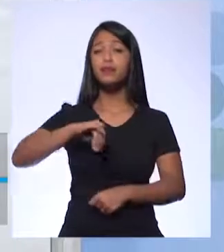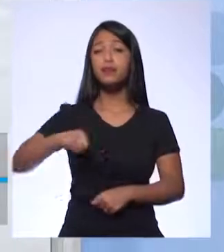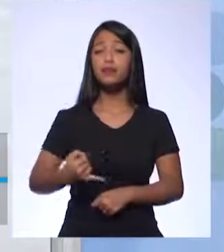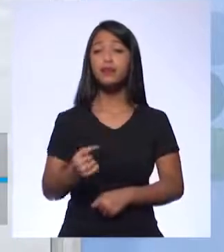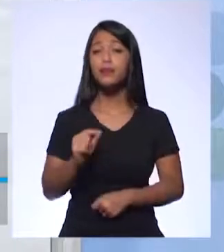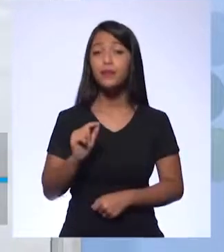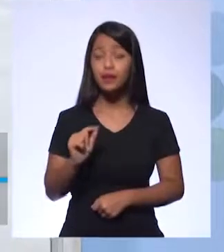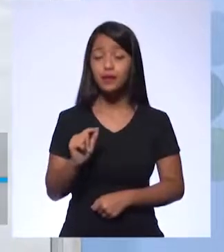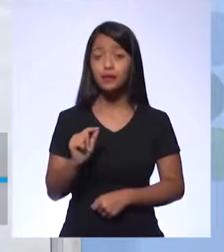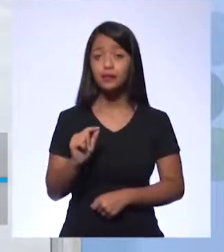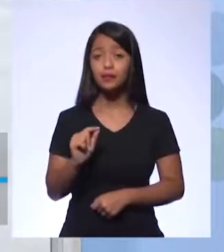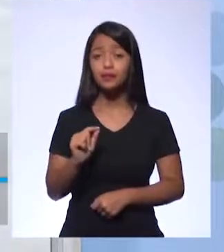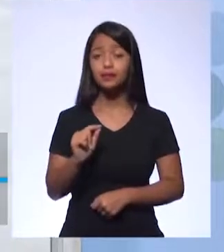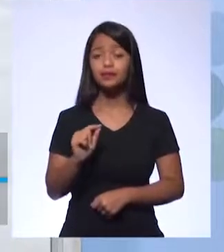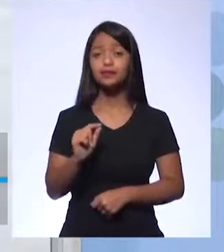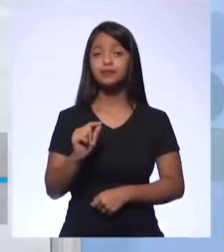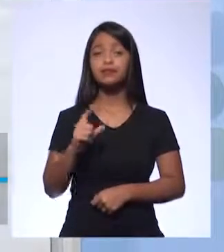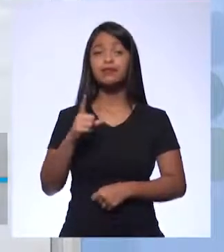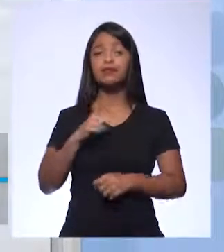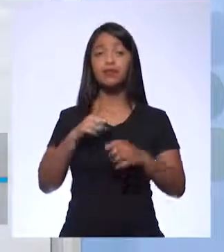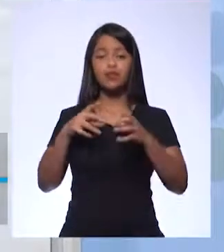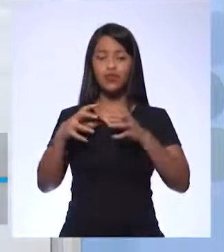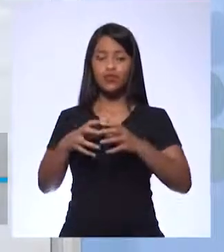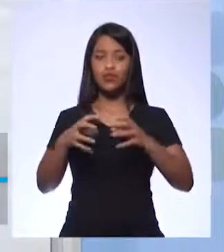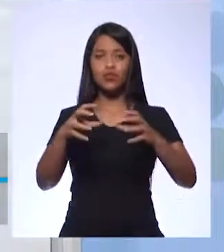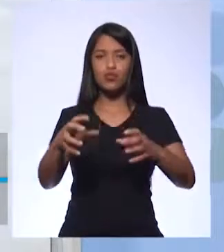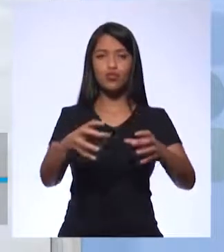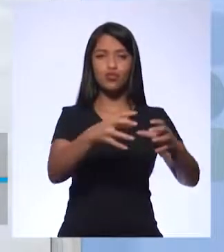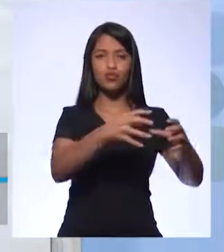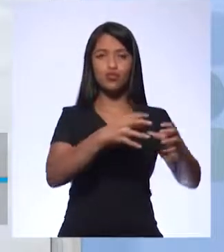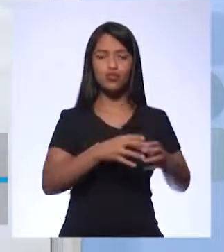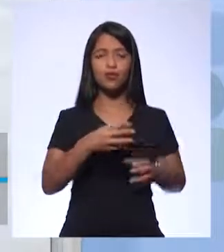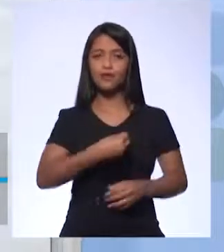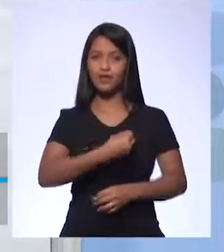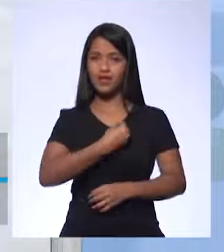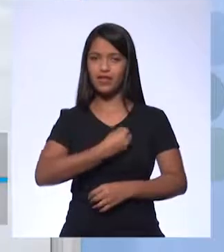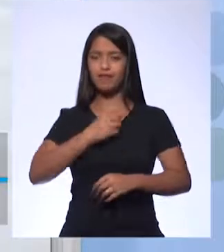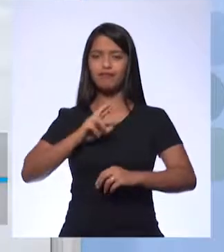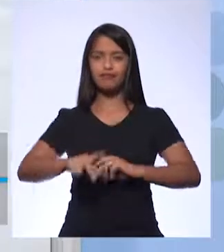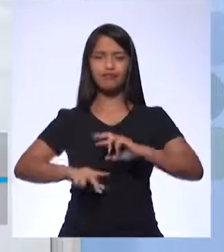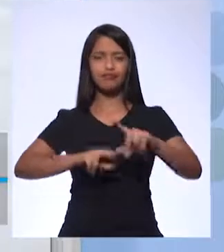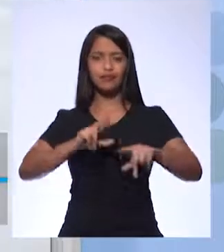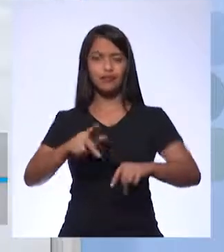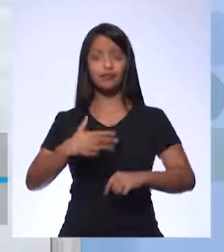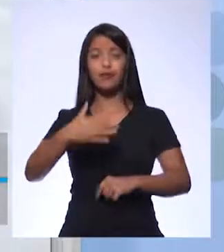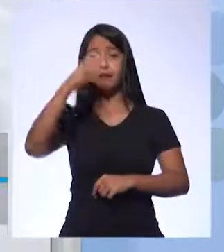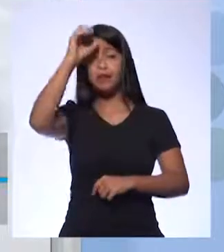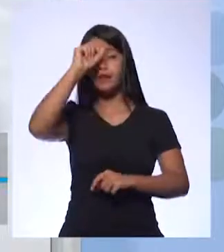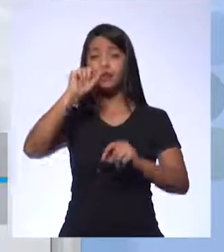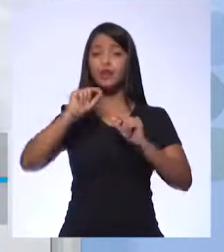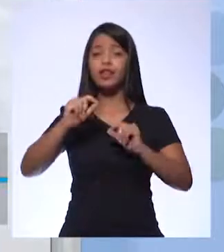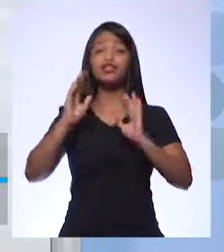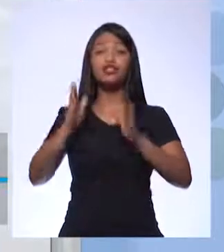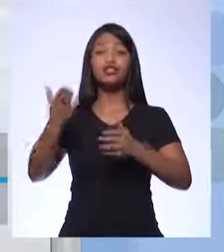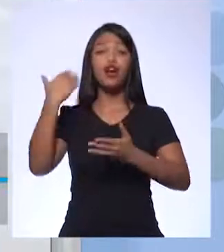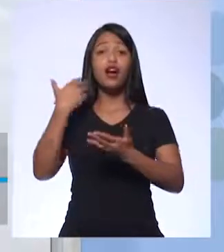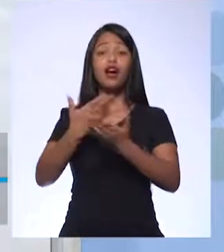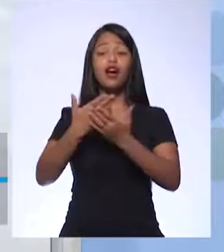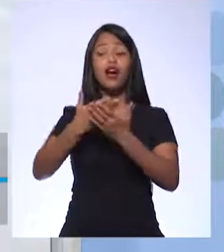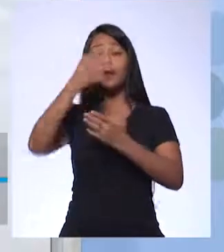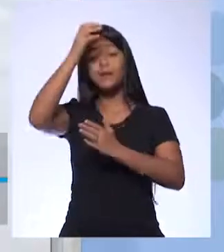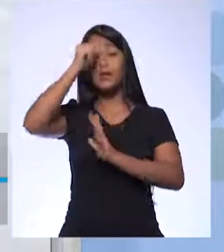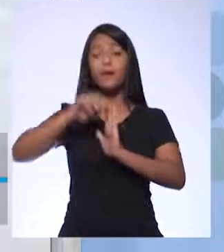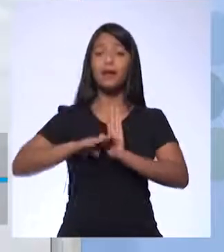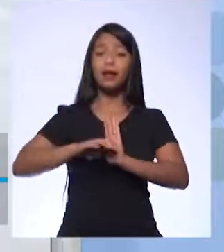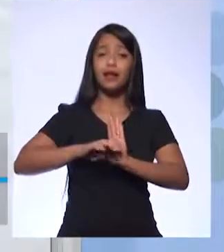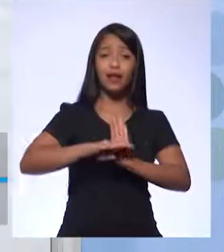aprendendo um pouquinho sobre os diferentes grupos de seres vivos. Então a gente já falou um pouquinho de bactéria, a gente já falou um pouquinho de vírus,